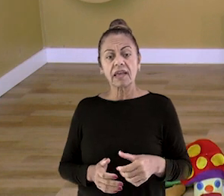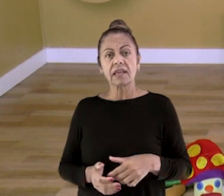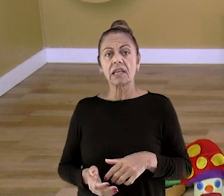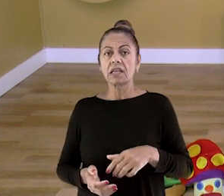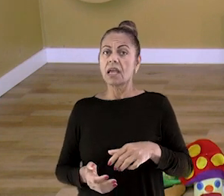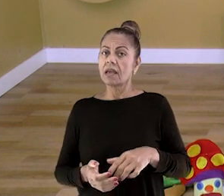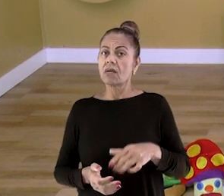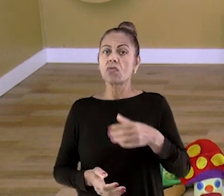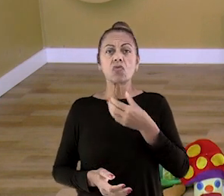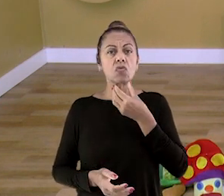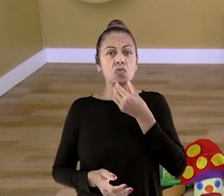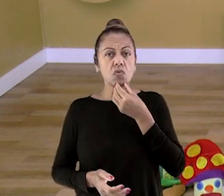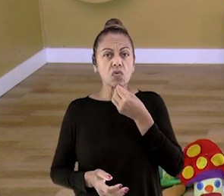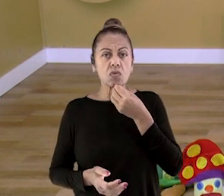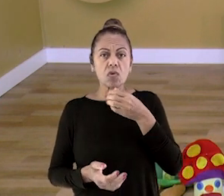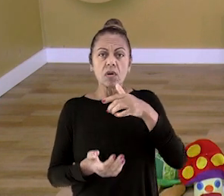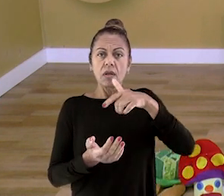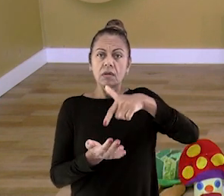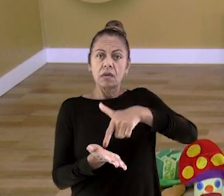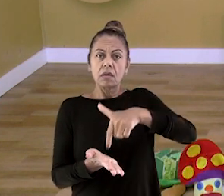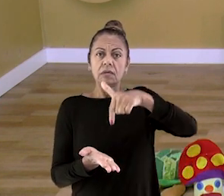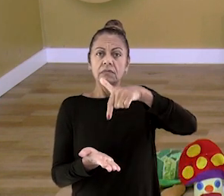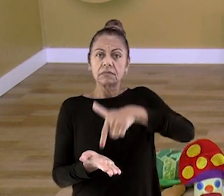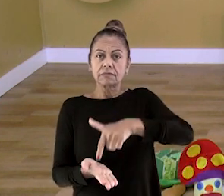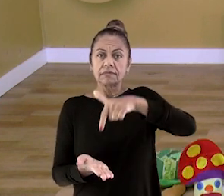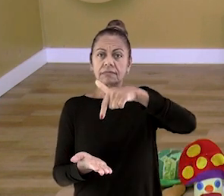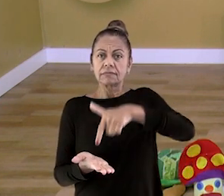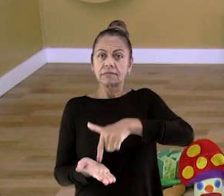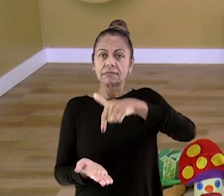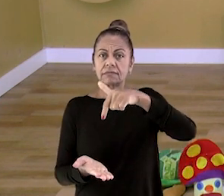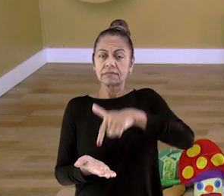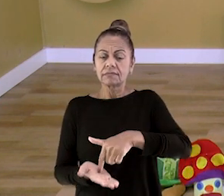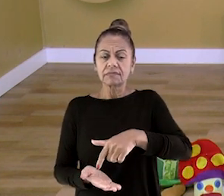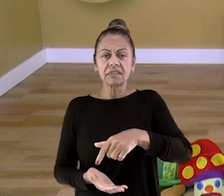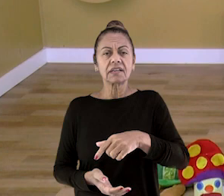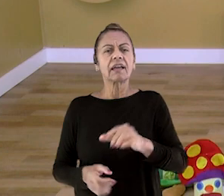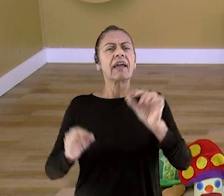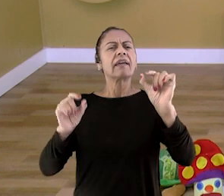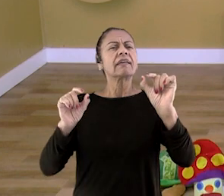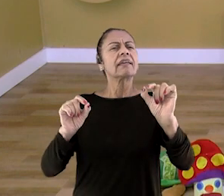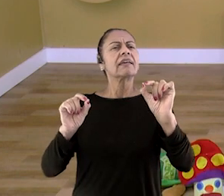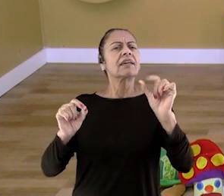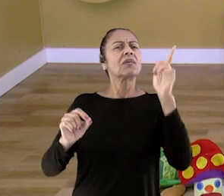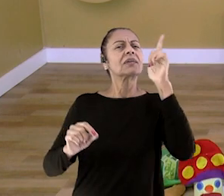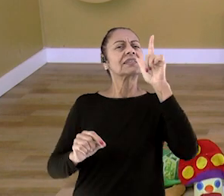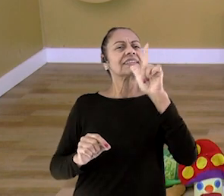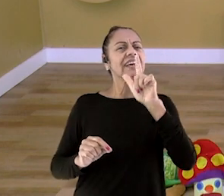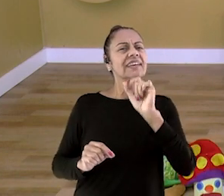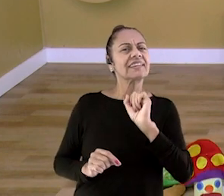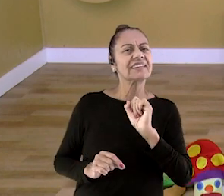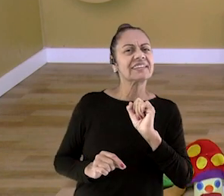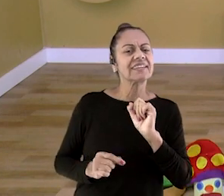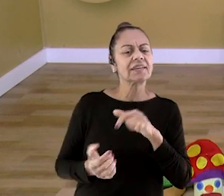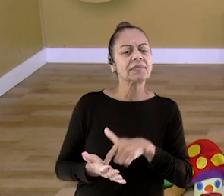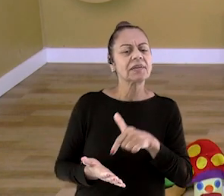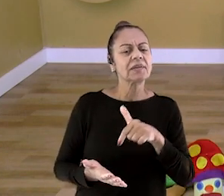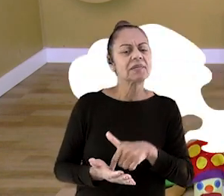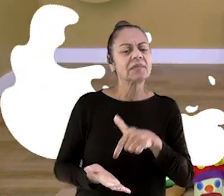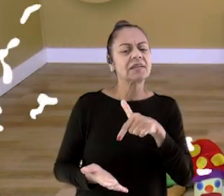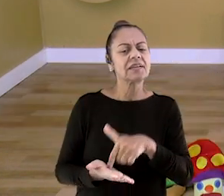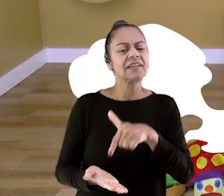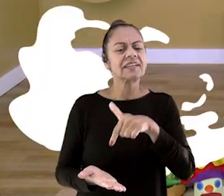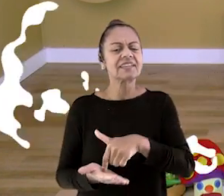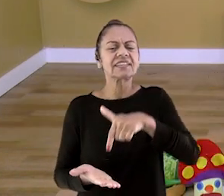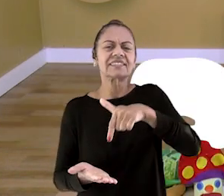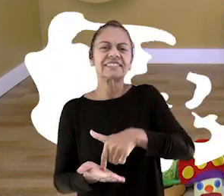o Saci pula de uma perna só quem consegue pular de uma perna só vamos pular